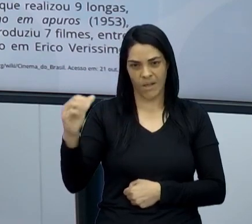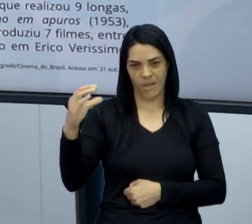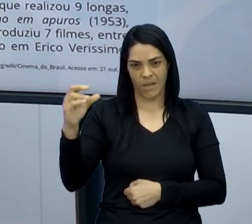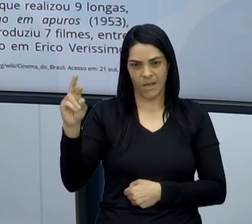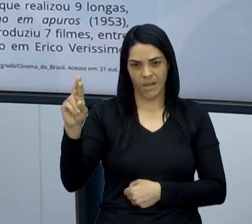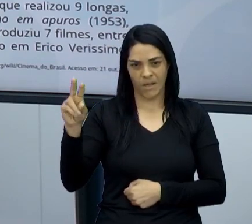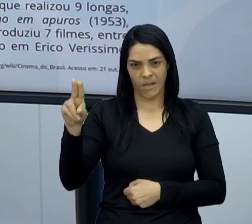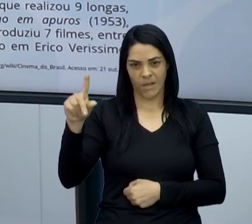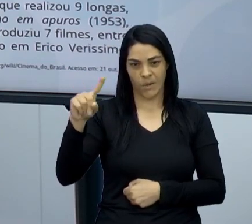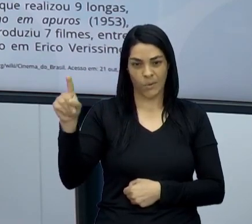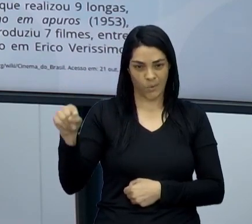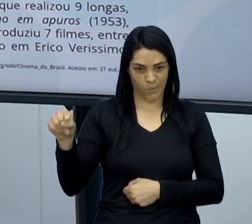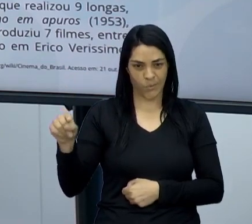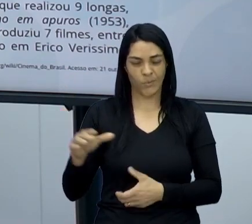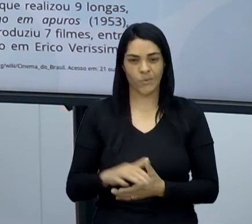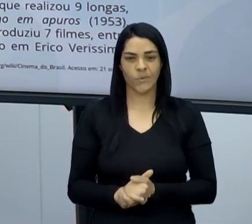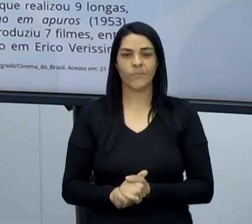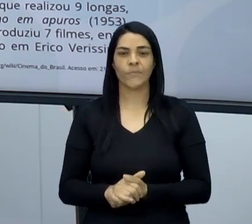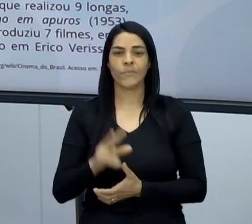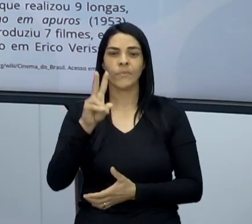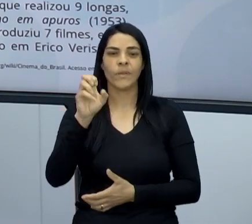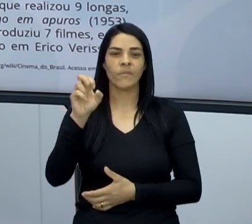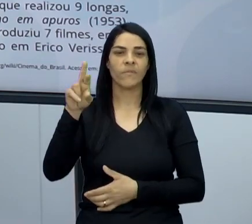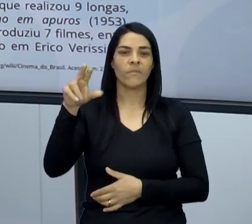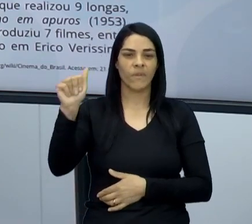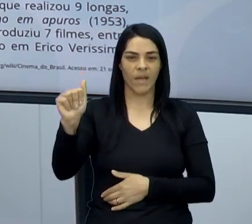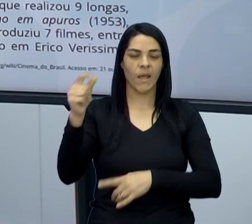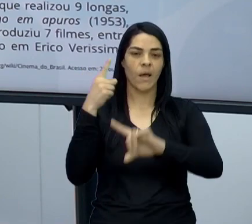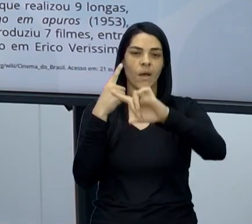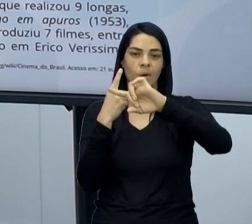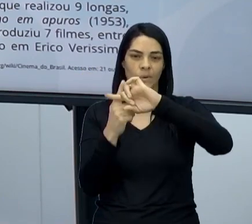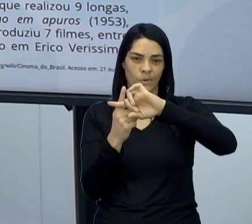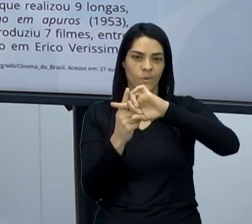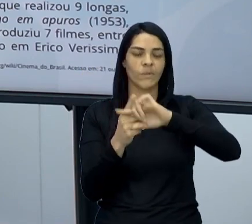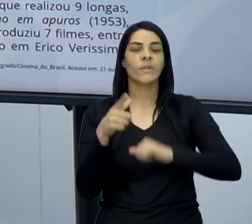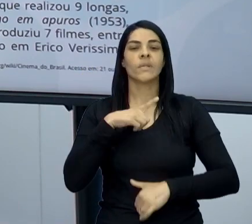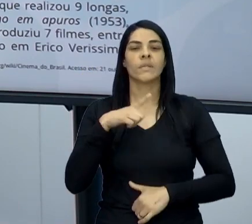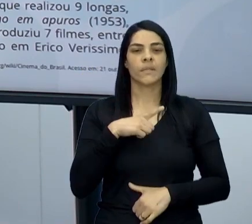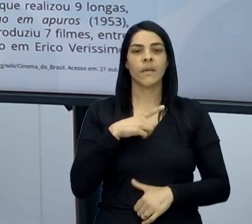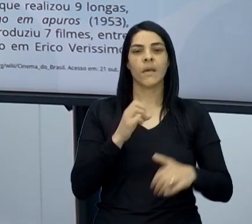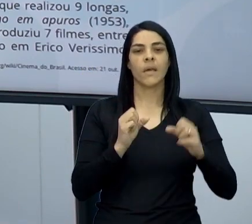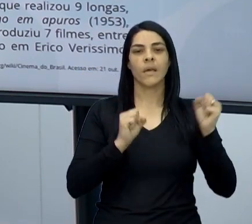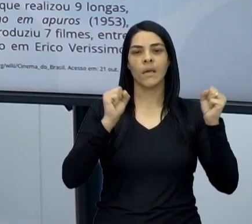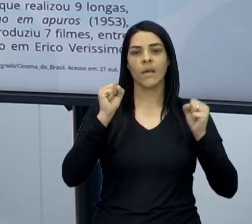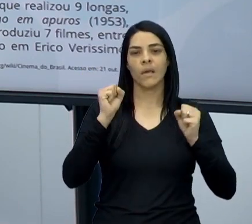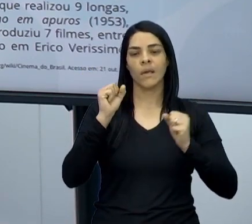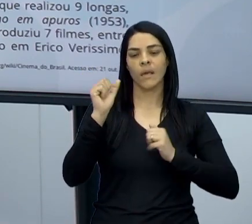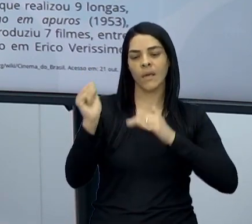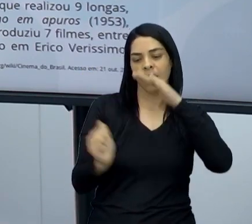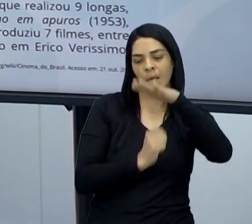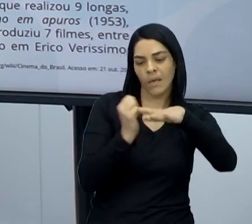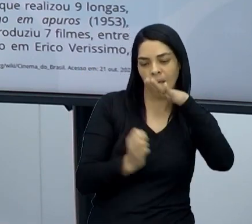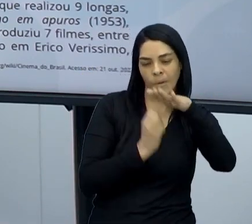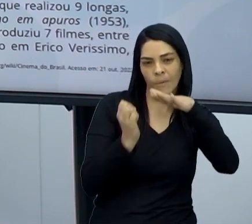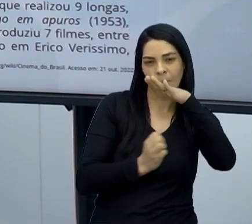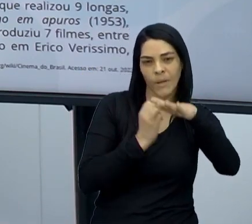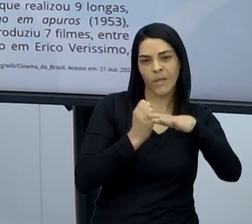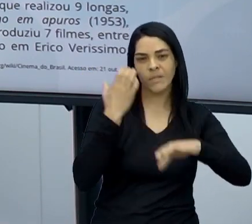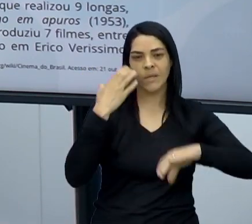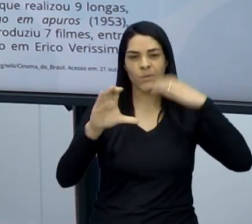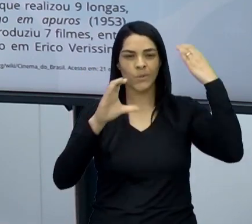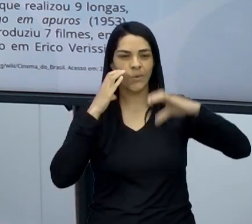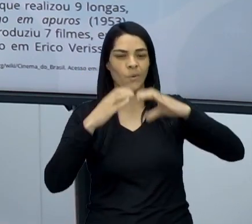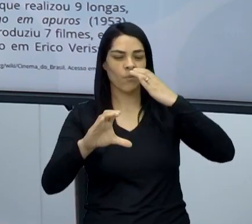brasileiros, vou falar assim, o estúdio de cinema brasileiro, porque hoje a gente tem empresas de comunicação, Globo Filmes, O2,